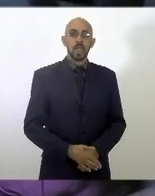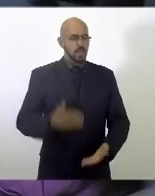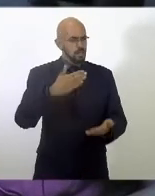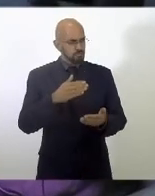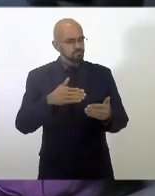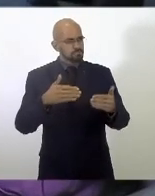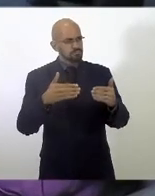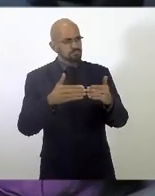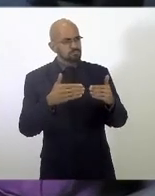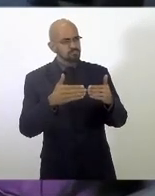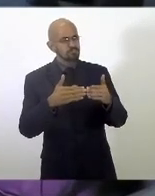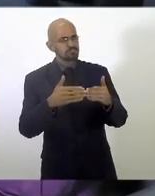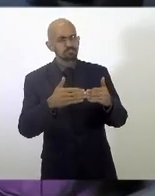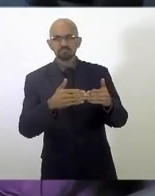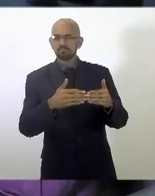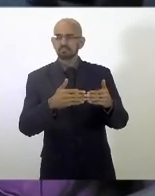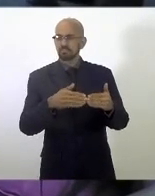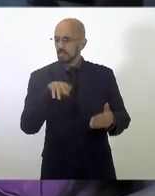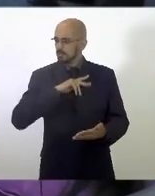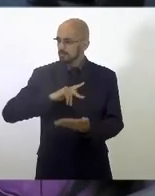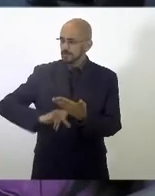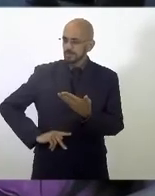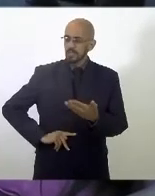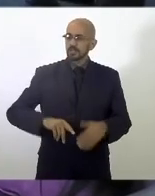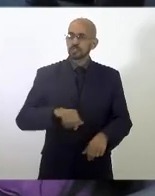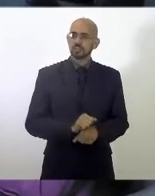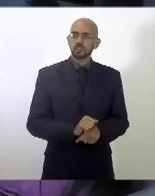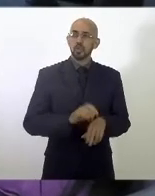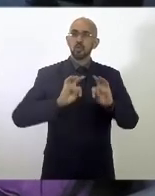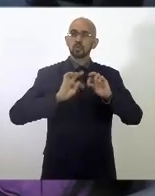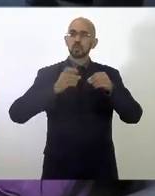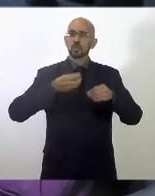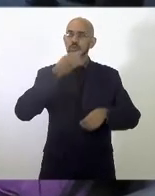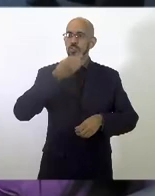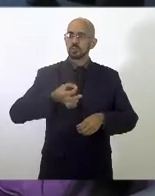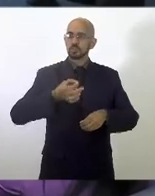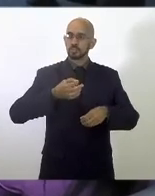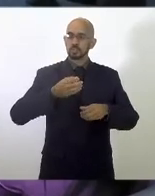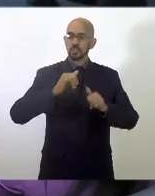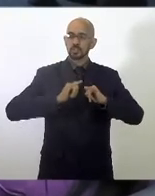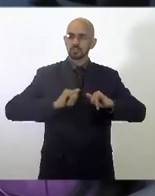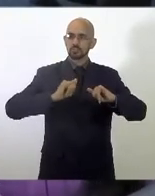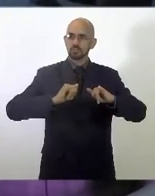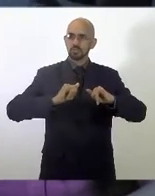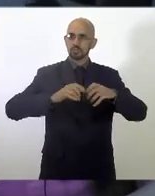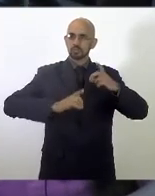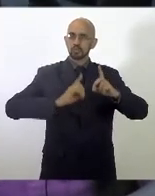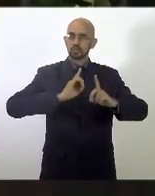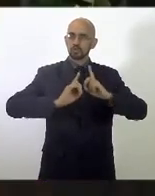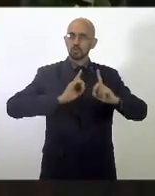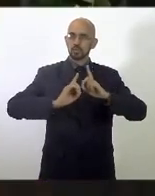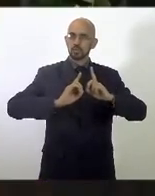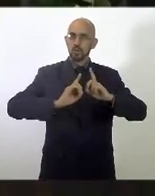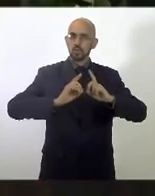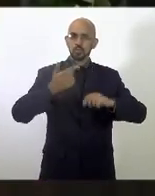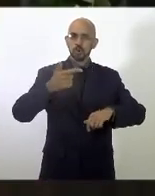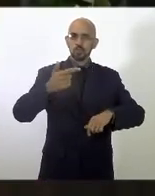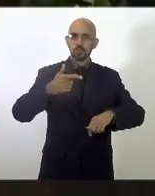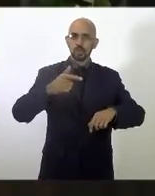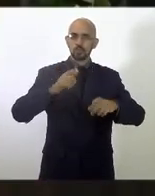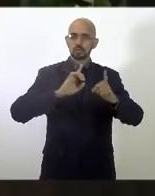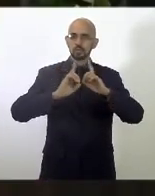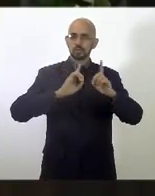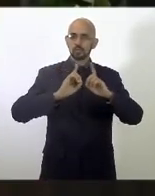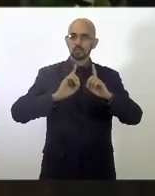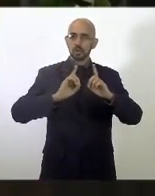Favorável, presidente. Obrigado, Eliomar. Com os pareceres emitidos em discussão. Não havendo quem queira discutir, encerrada a